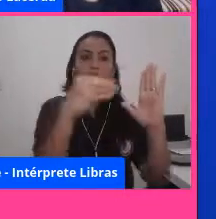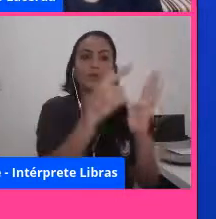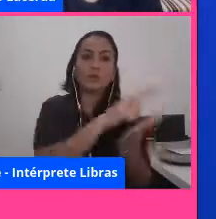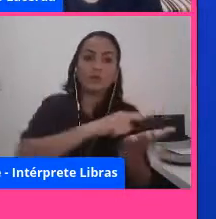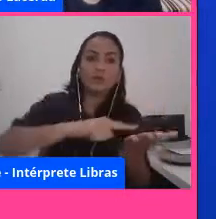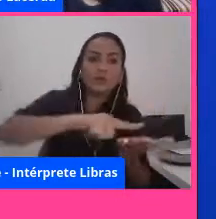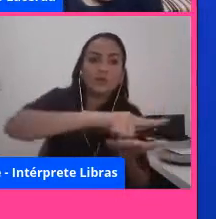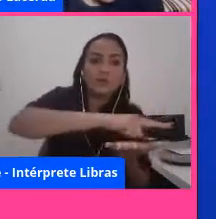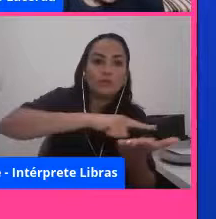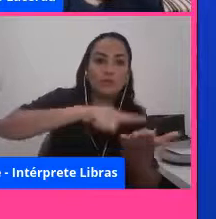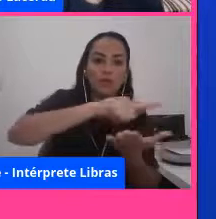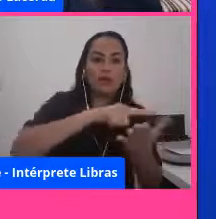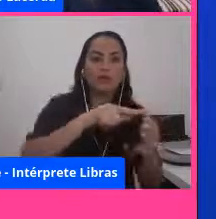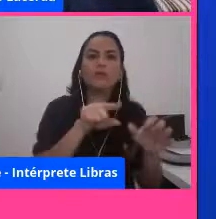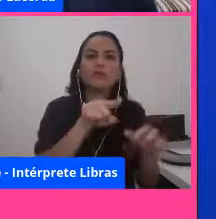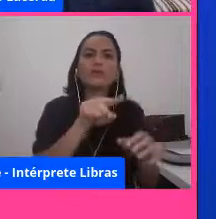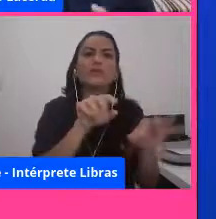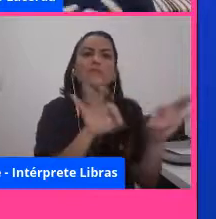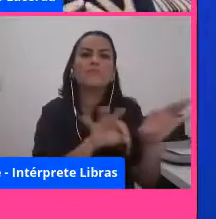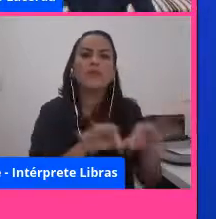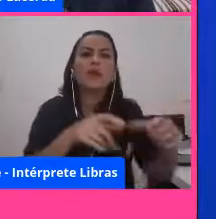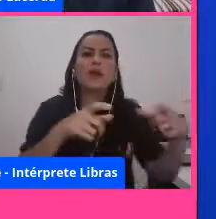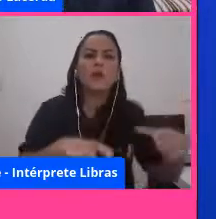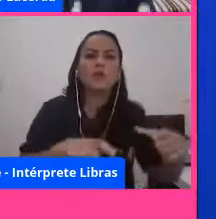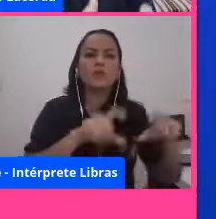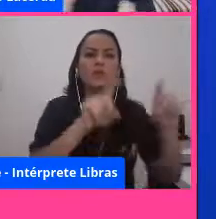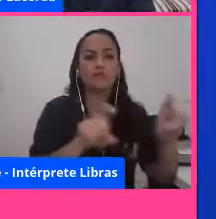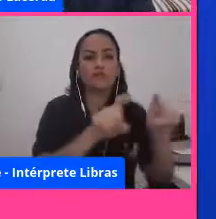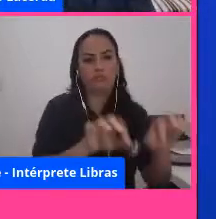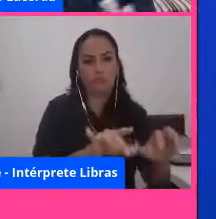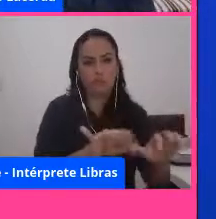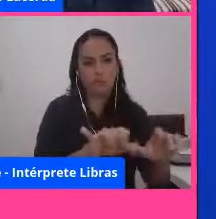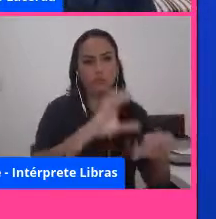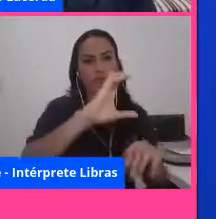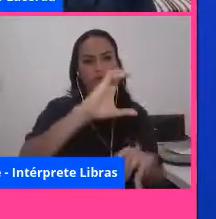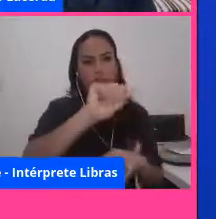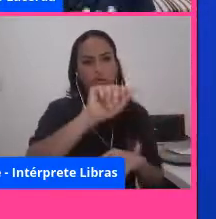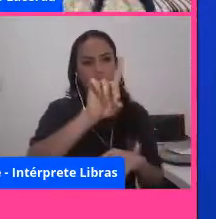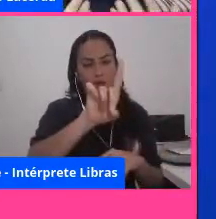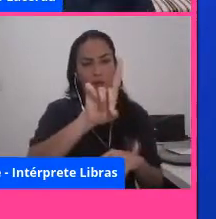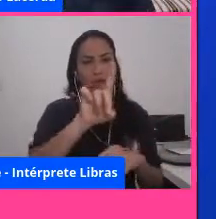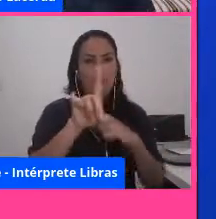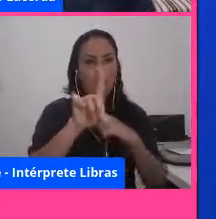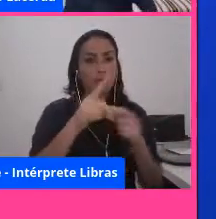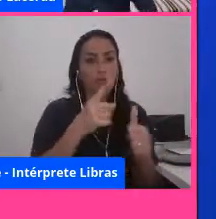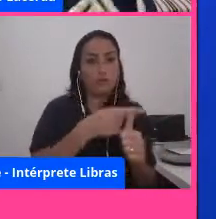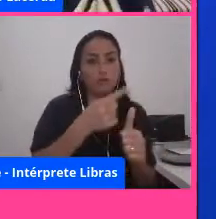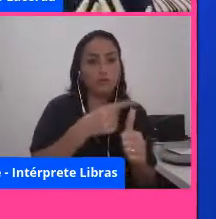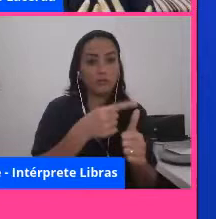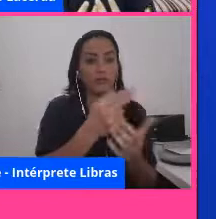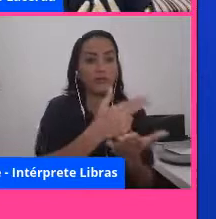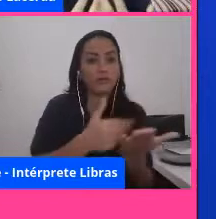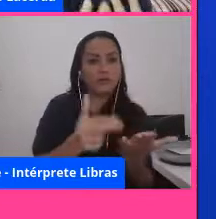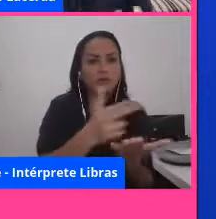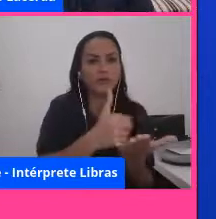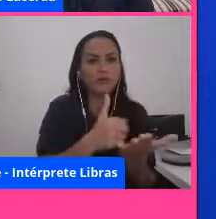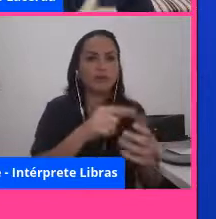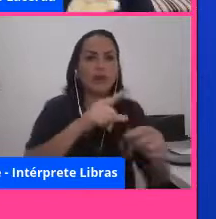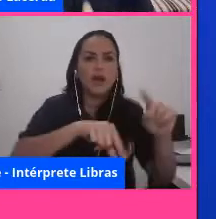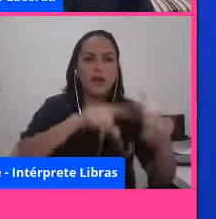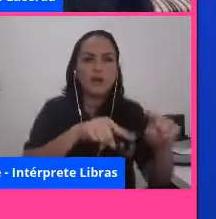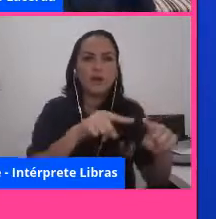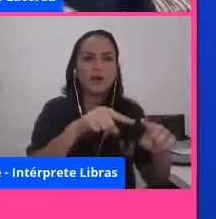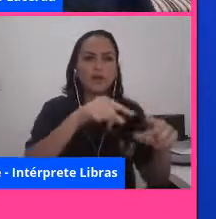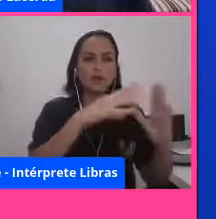que a gente está baixando agora, que é o Design Spark. Então, a gente tem um processo. Primeiro, você vai desenhar uma peça no modelo 3D,